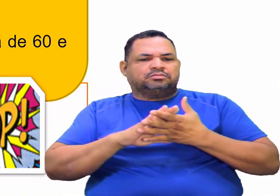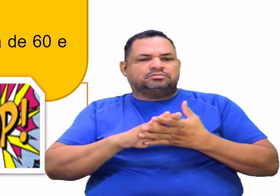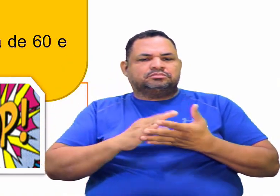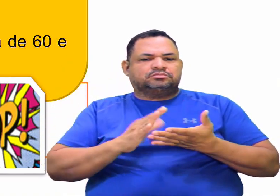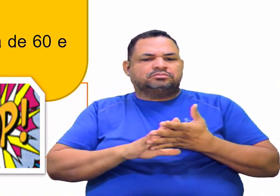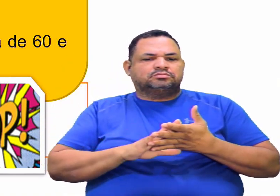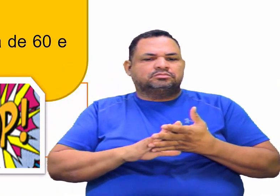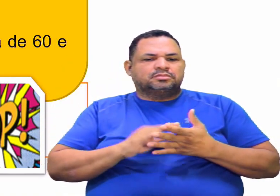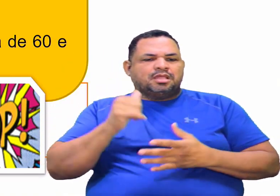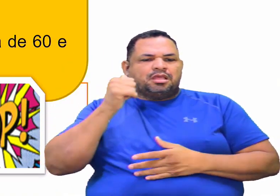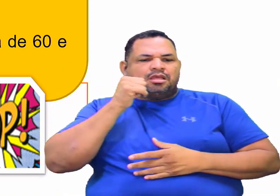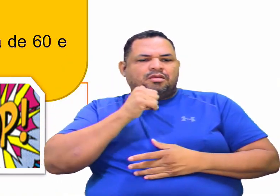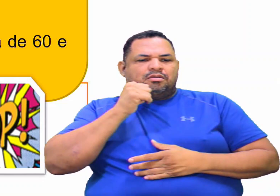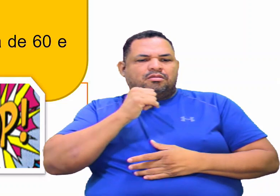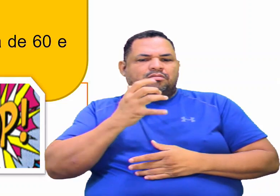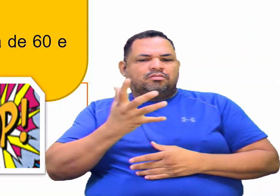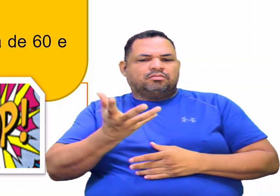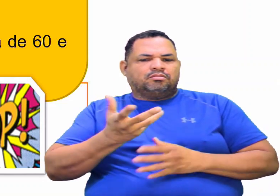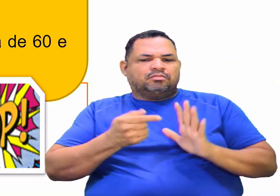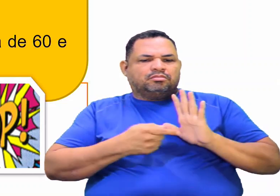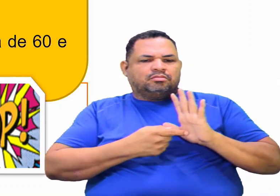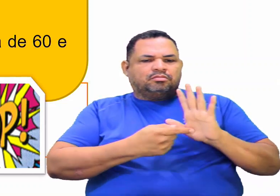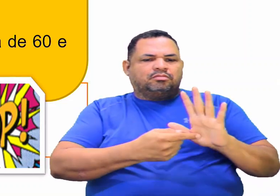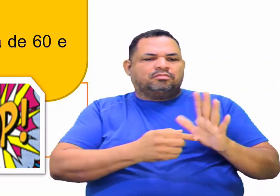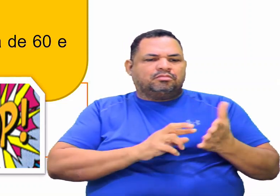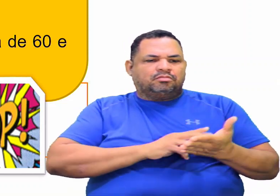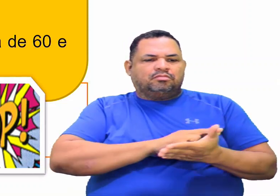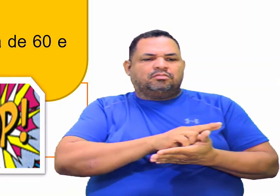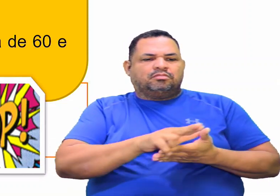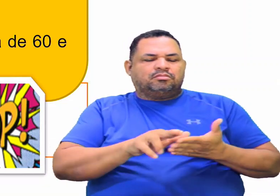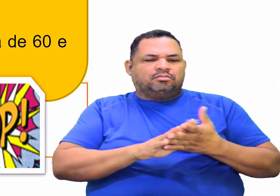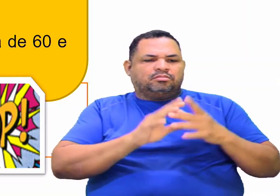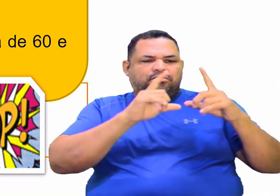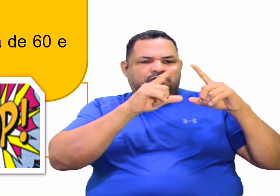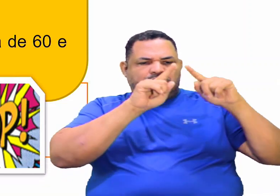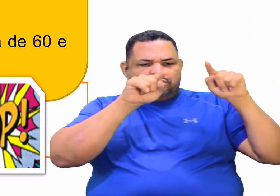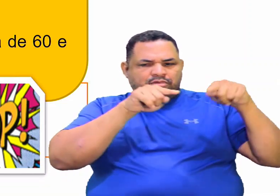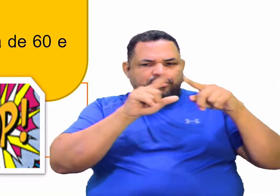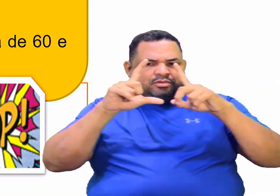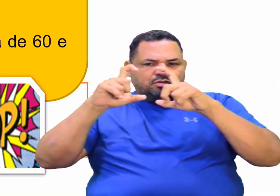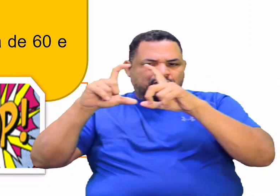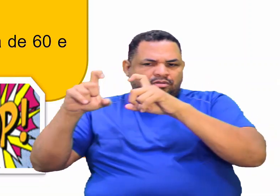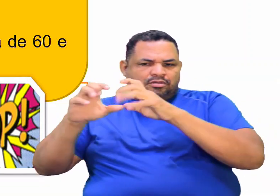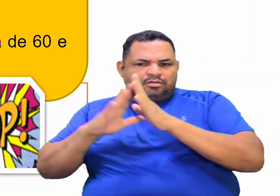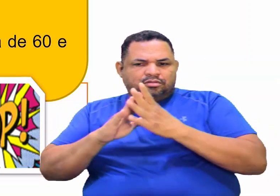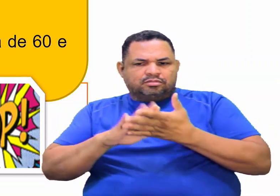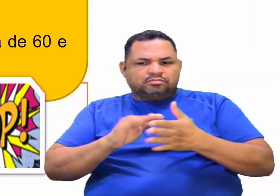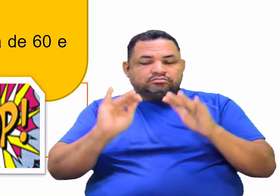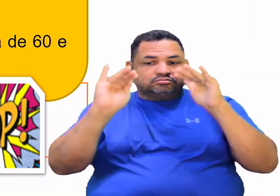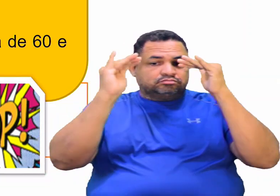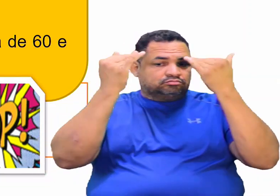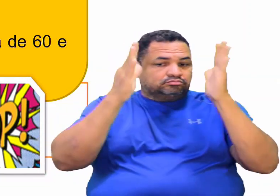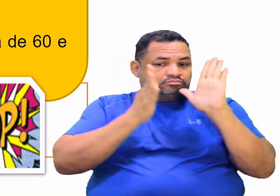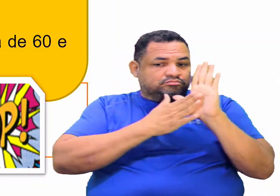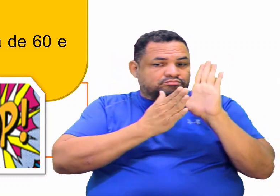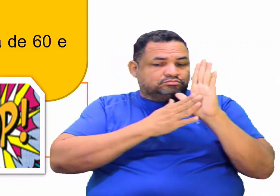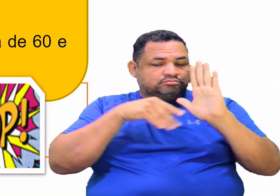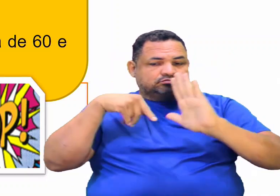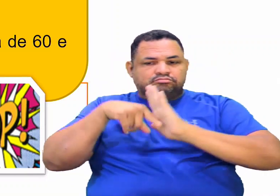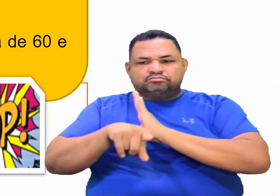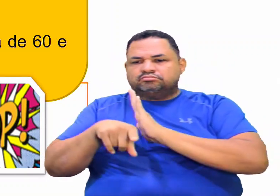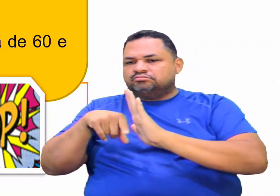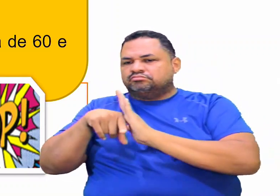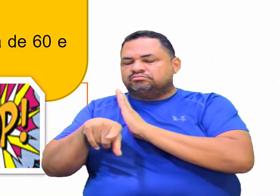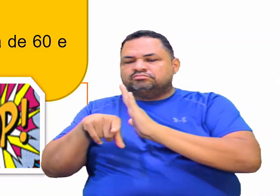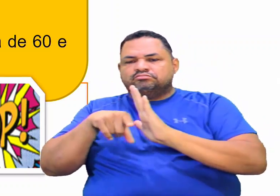né? A queridinha, e ele pegou e colocou vários retratos dela para propor um questionamento,